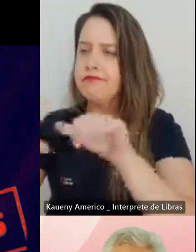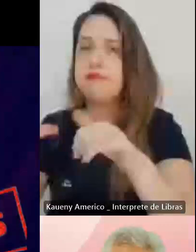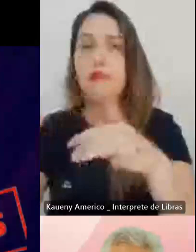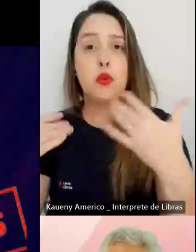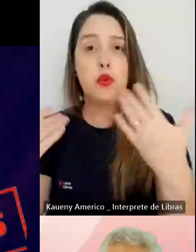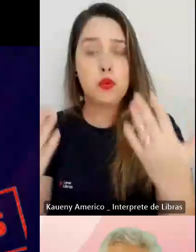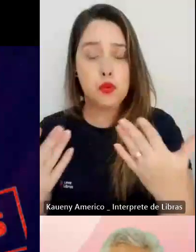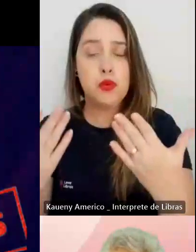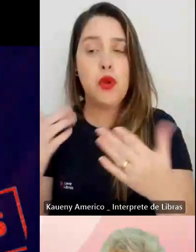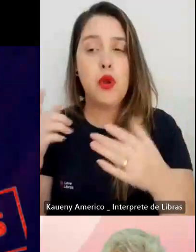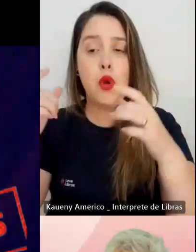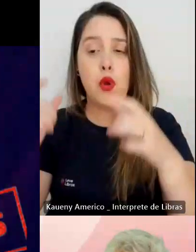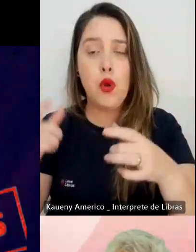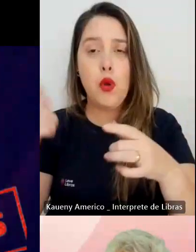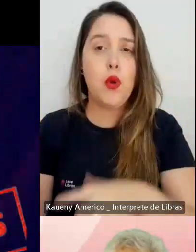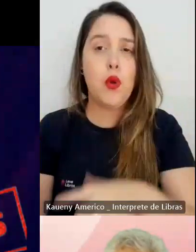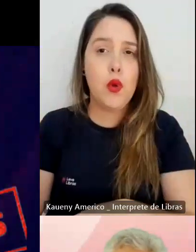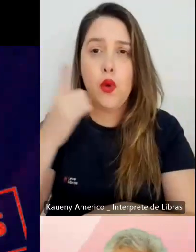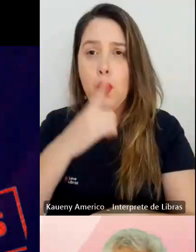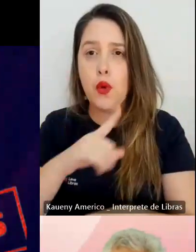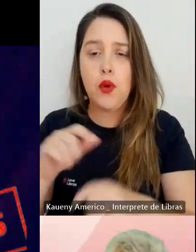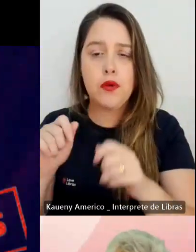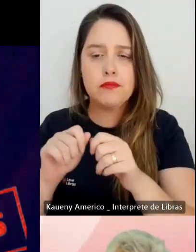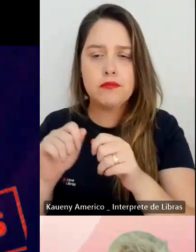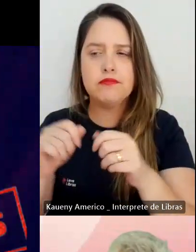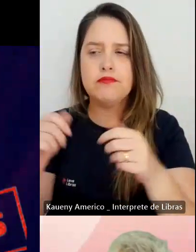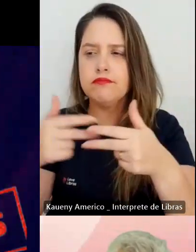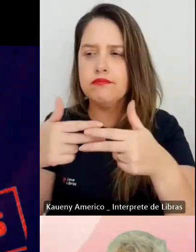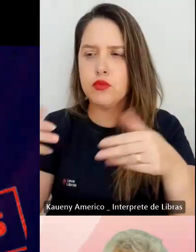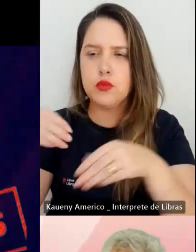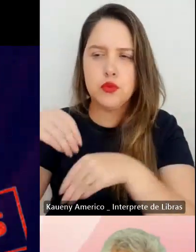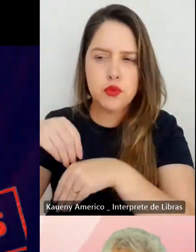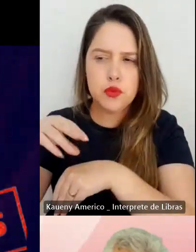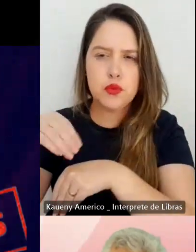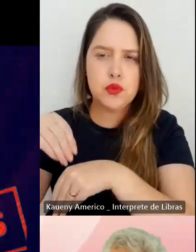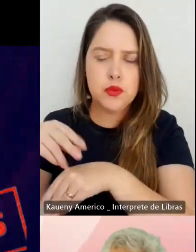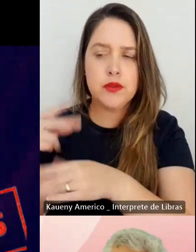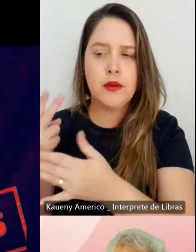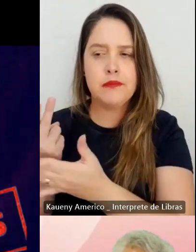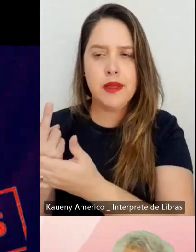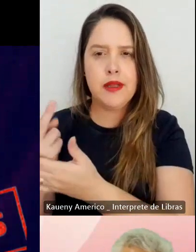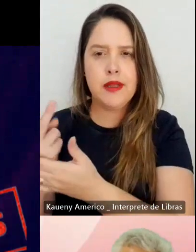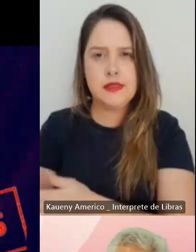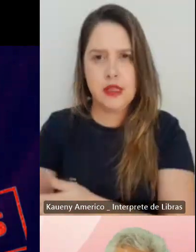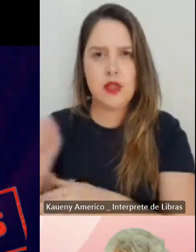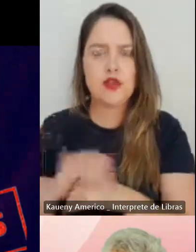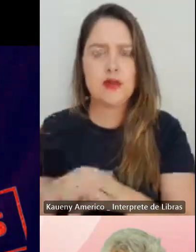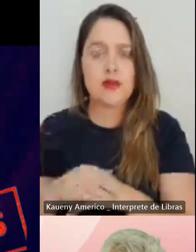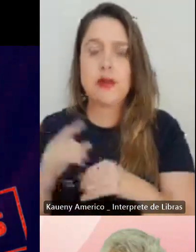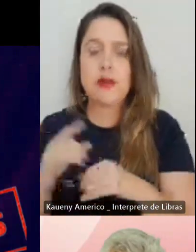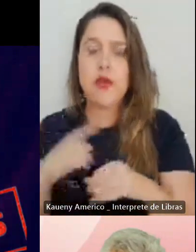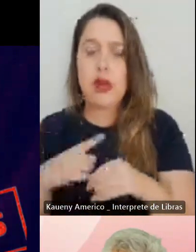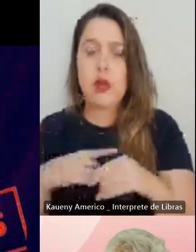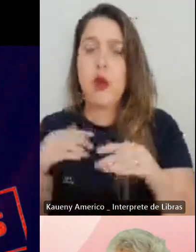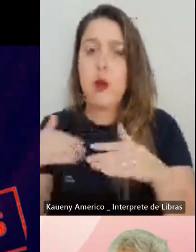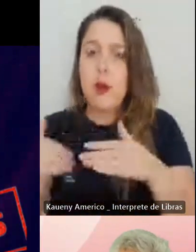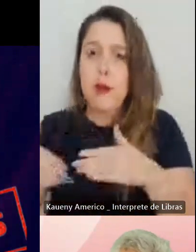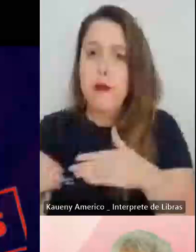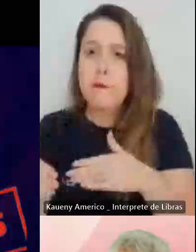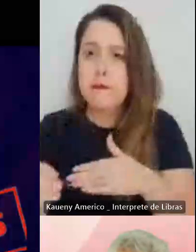gente consegue fazer alguma coisa, consegue orientar as pacientes. Obesidade, principalmente após a menopausa. O